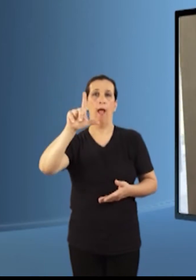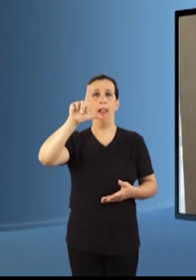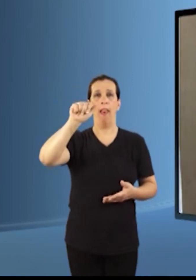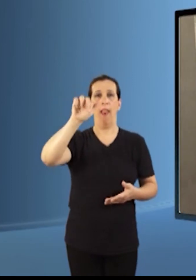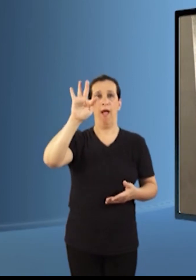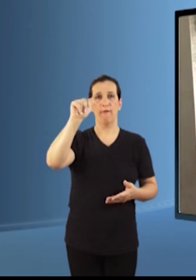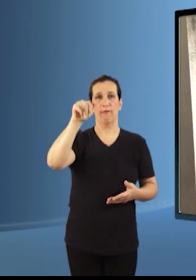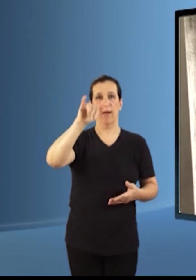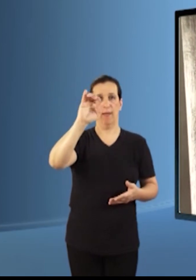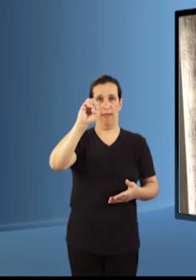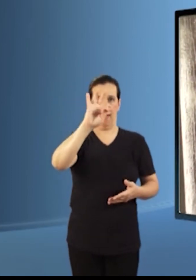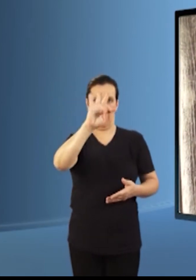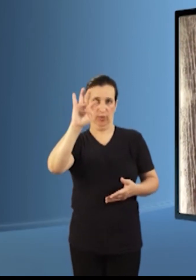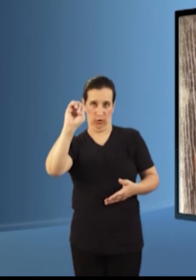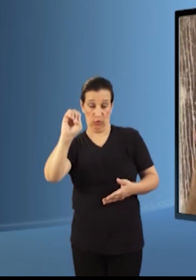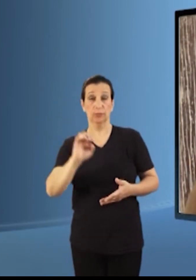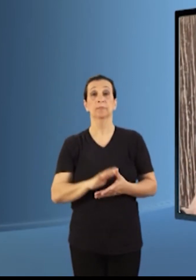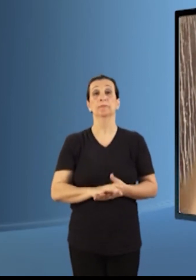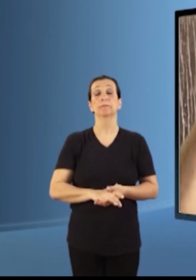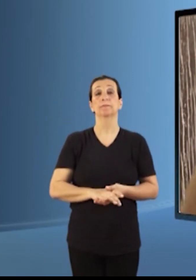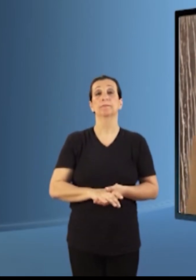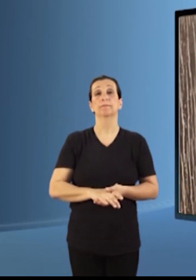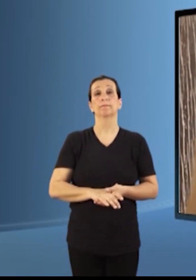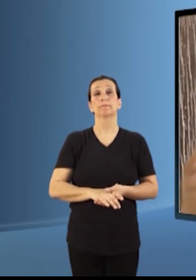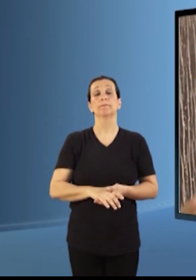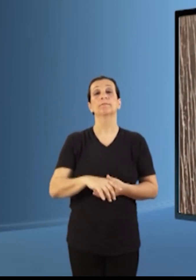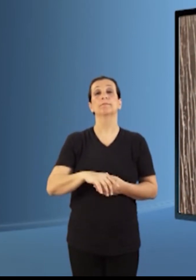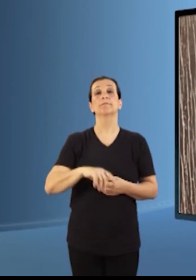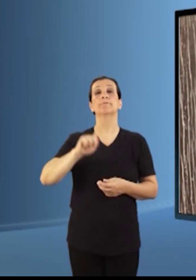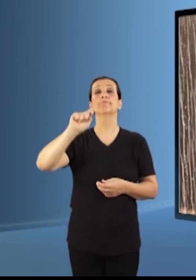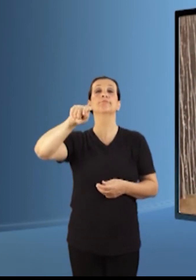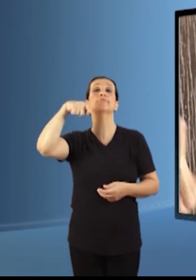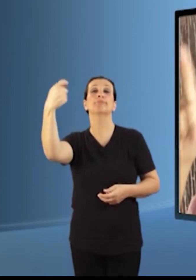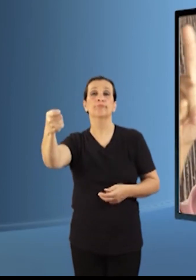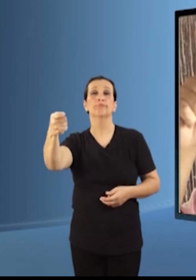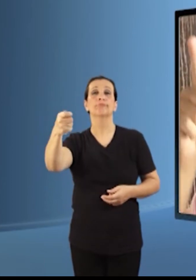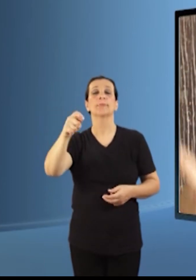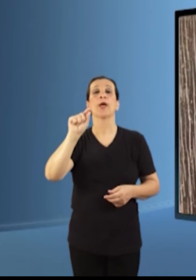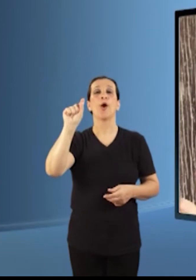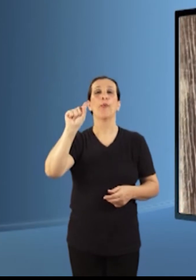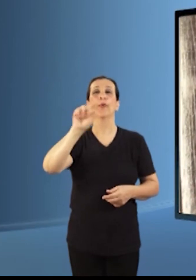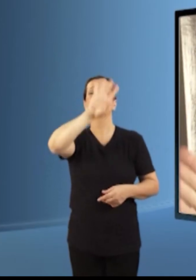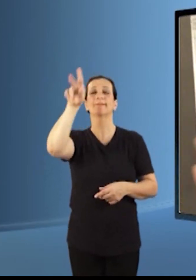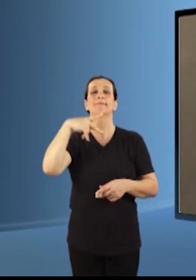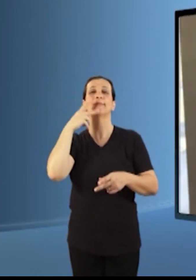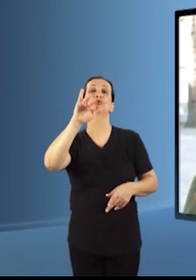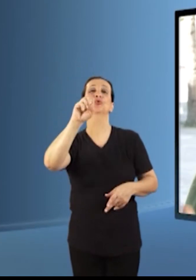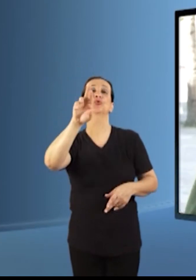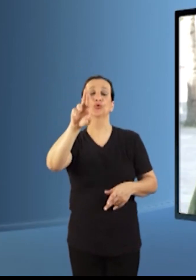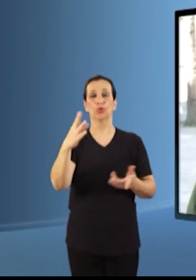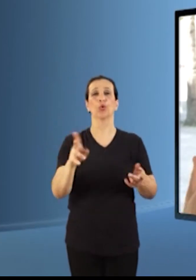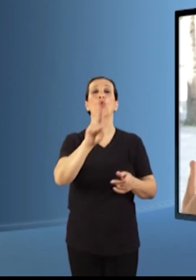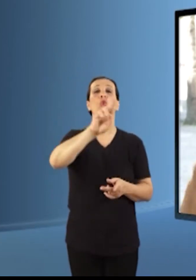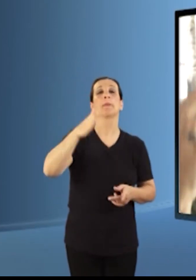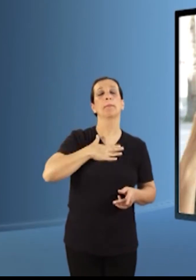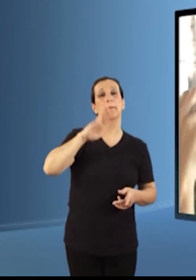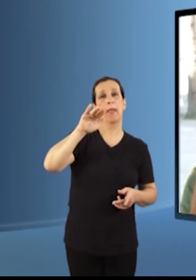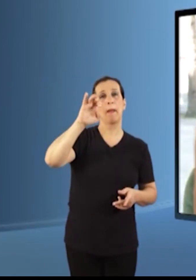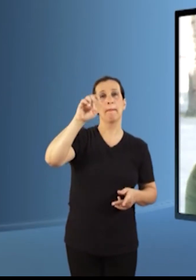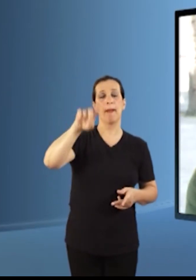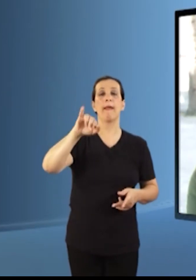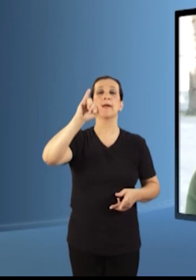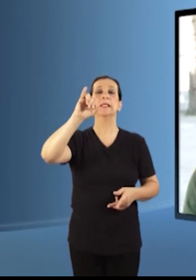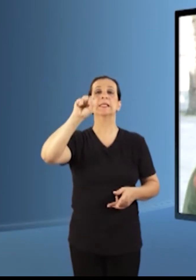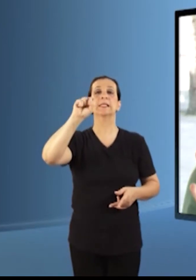né? O nome dele é Lafayette e o apelido dele é Júnior. E o nome da minha